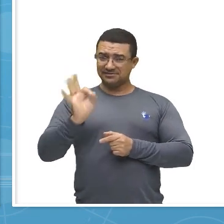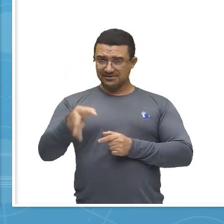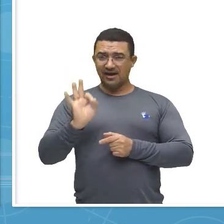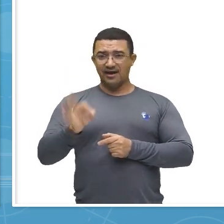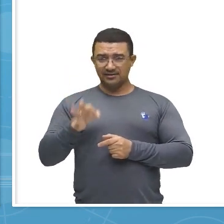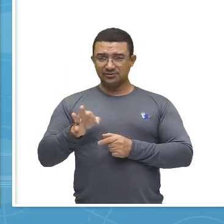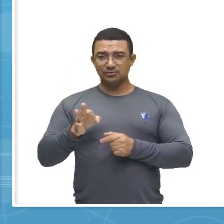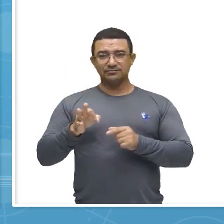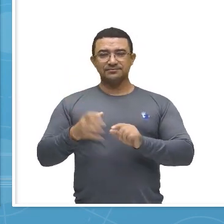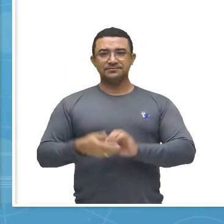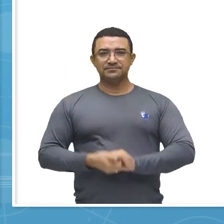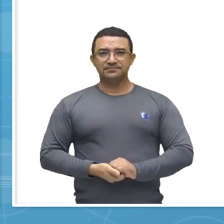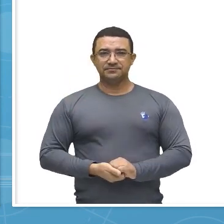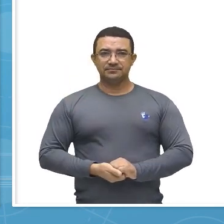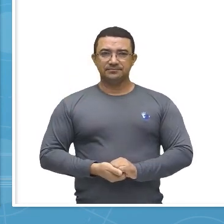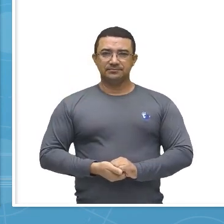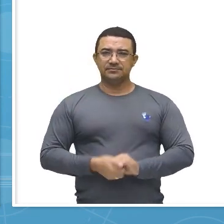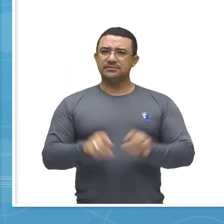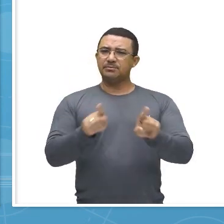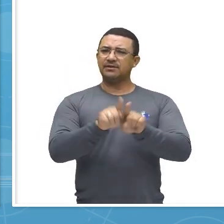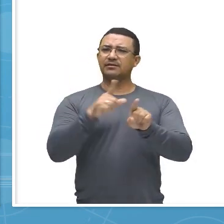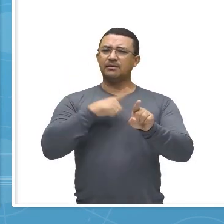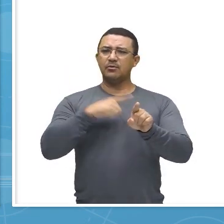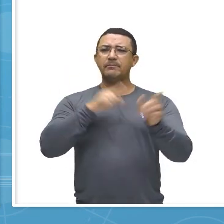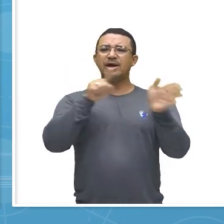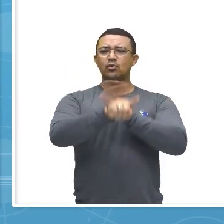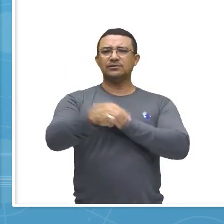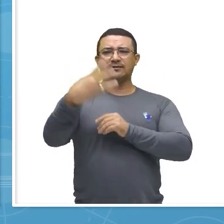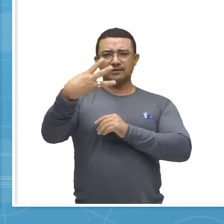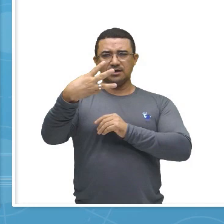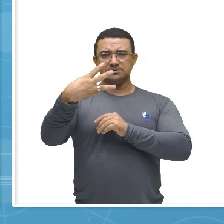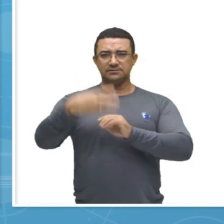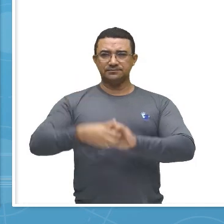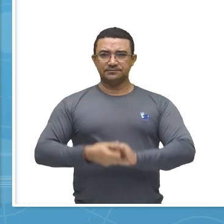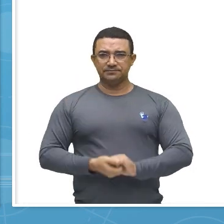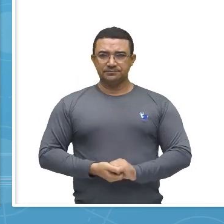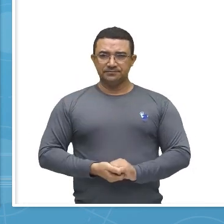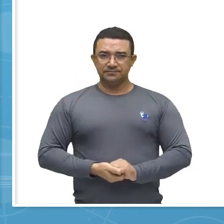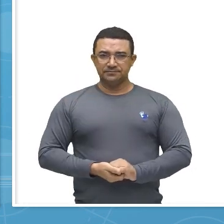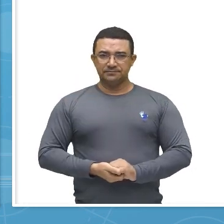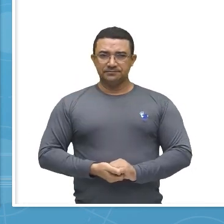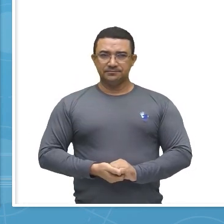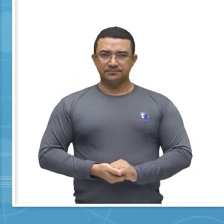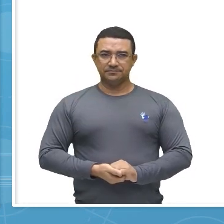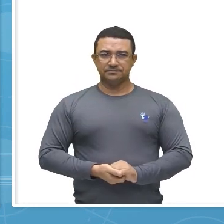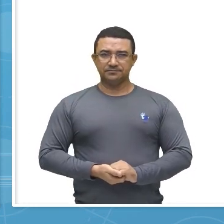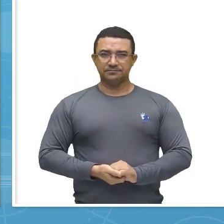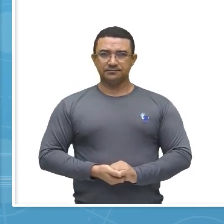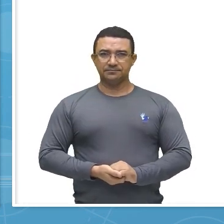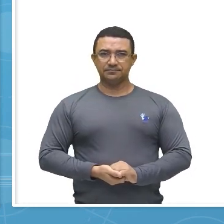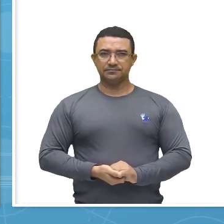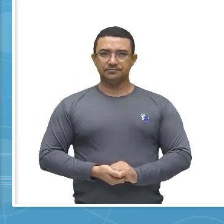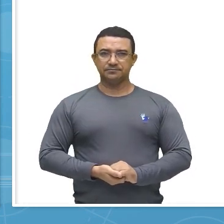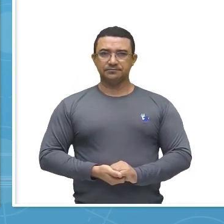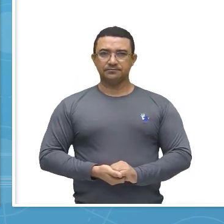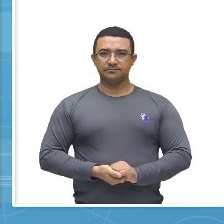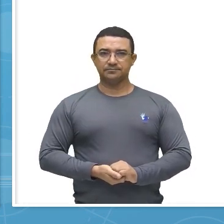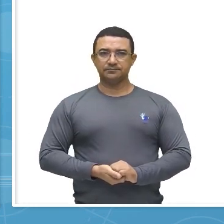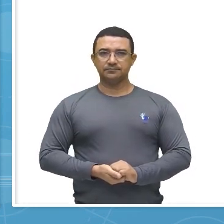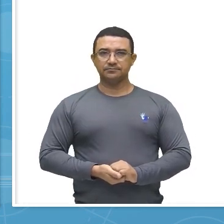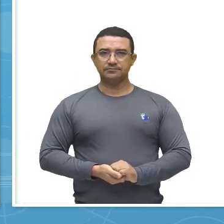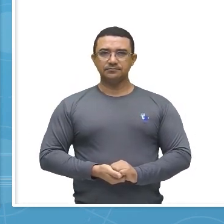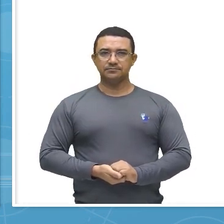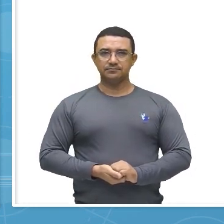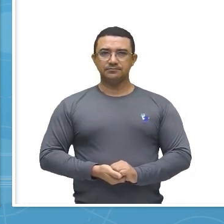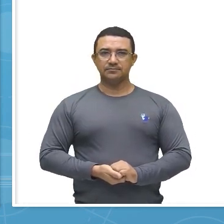2. E temos também a questão 3, olha só a questão 3, vamos lá. Questão 3,